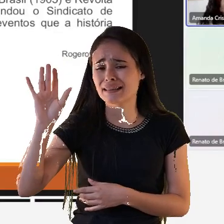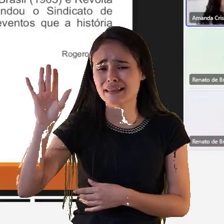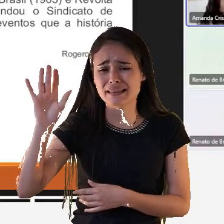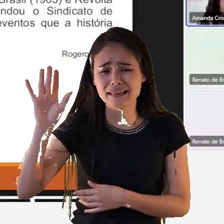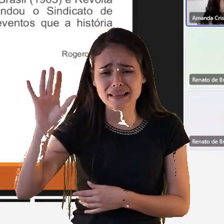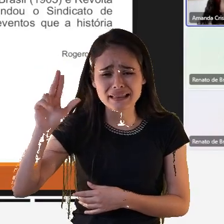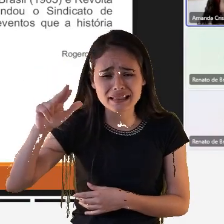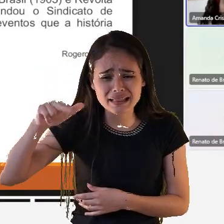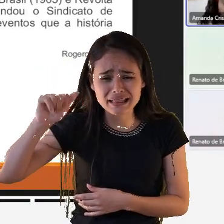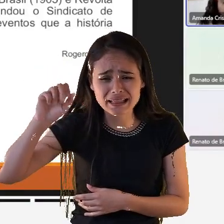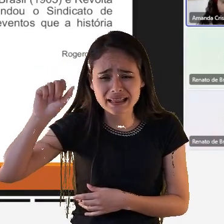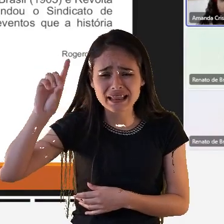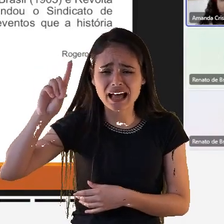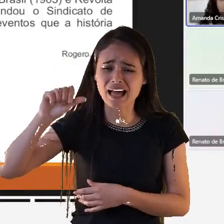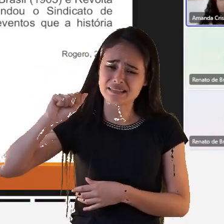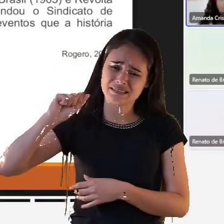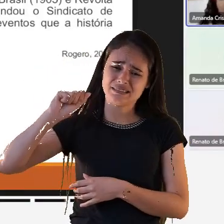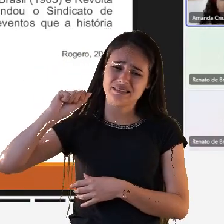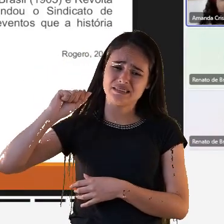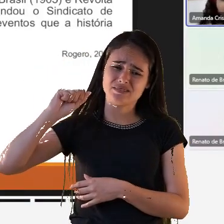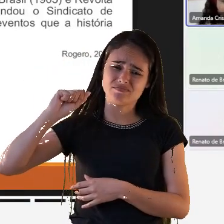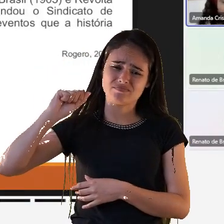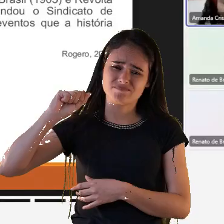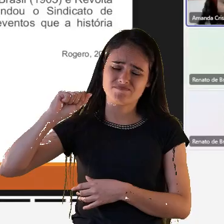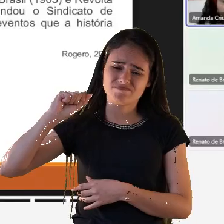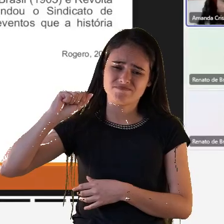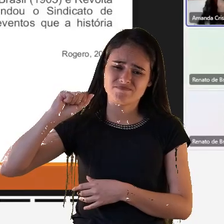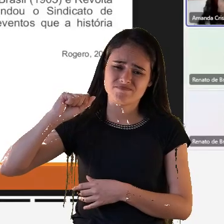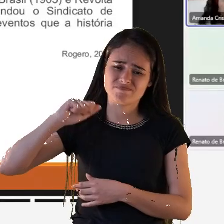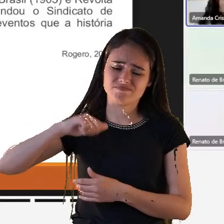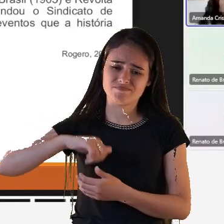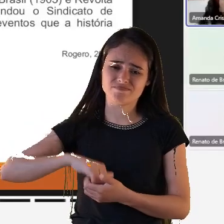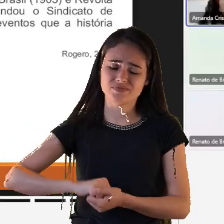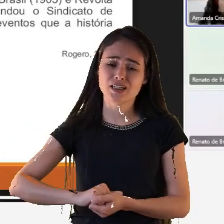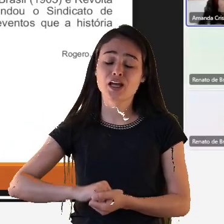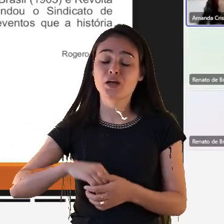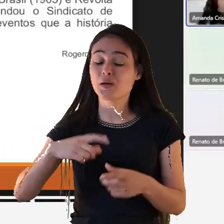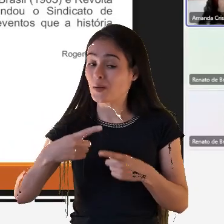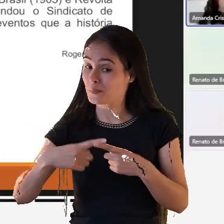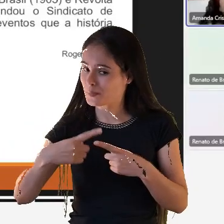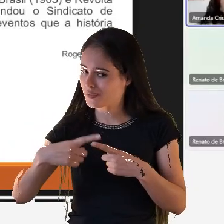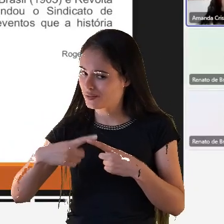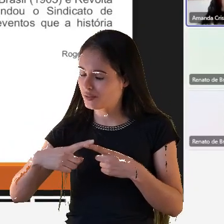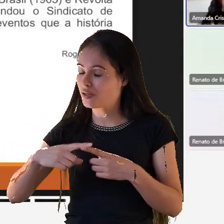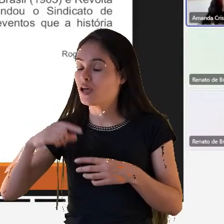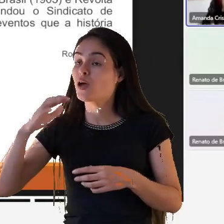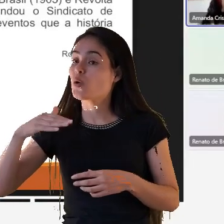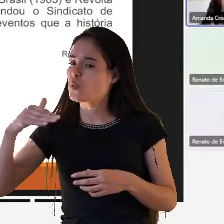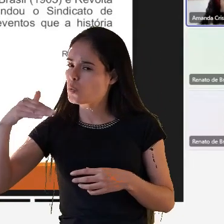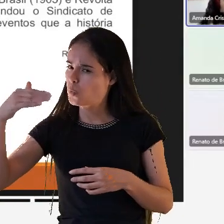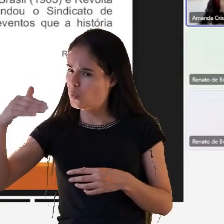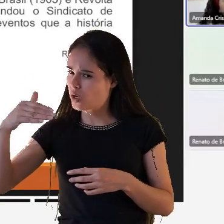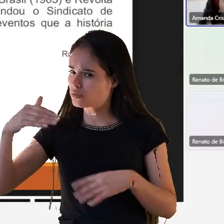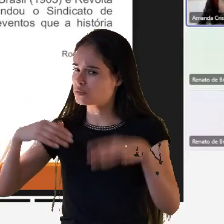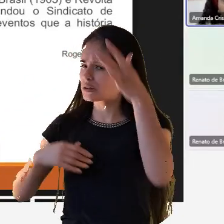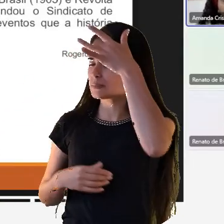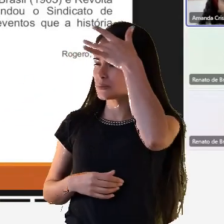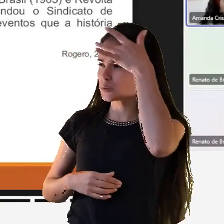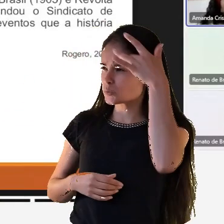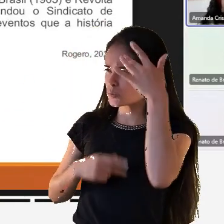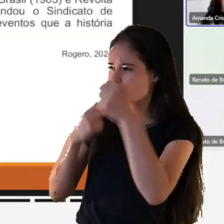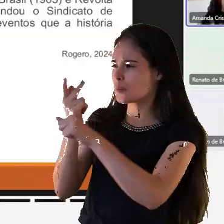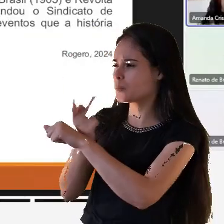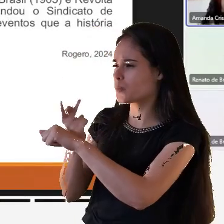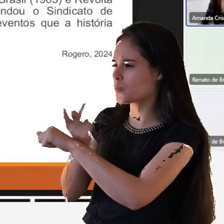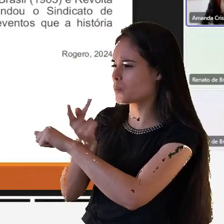até anúncios de venda de escravizados nos jornais, a gente pode